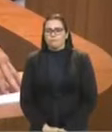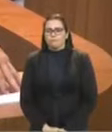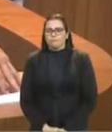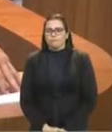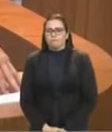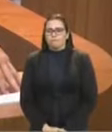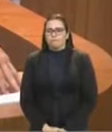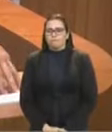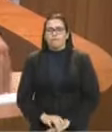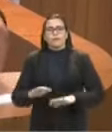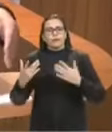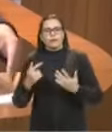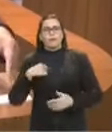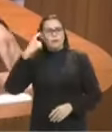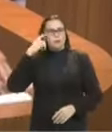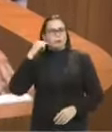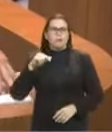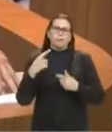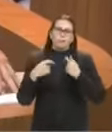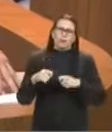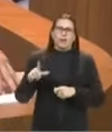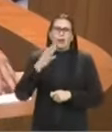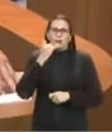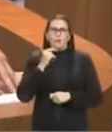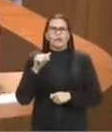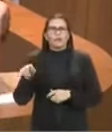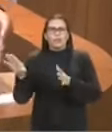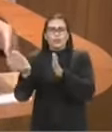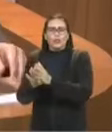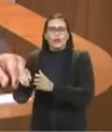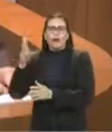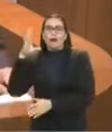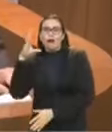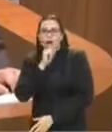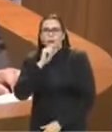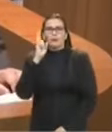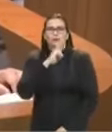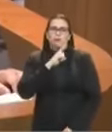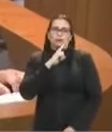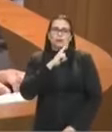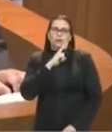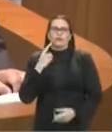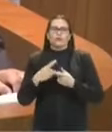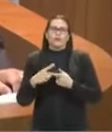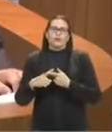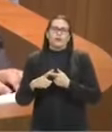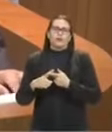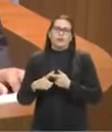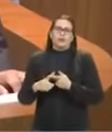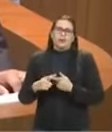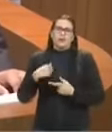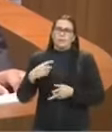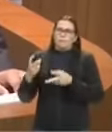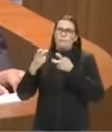tem que chegar aquele alimento de forma mais fácil, né? Que ele não tem nem como mesmo cozinhar aquela mãe de família. Então,